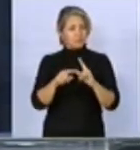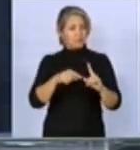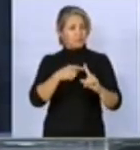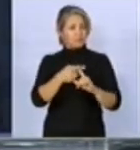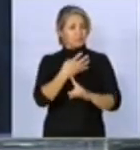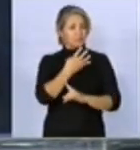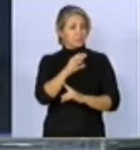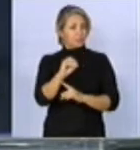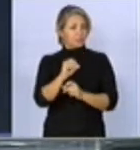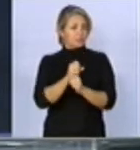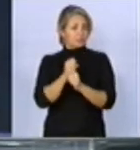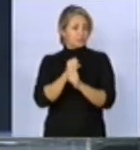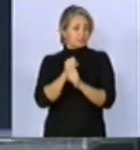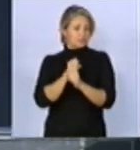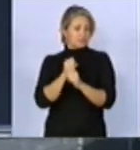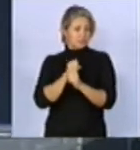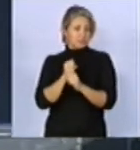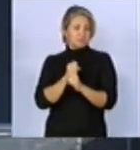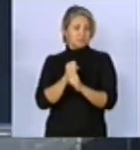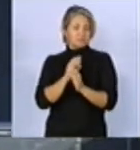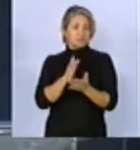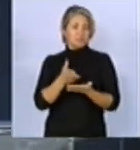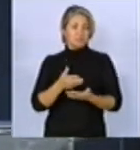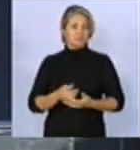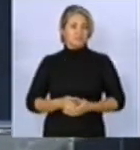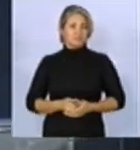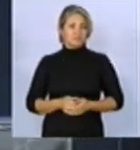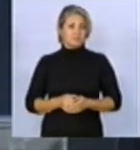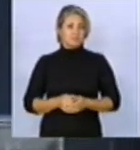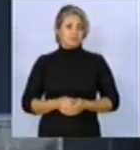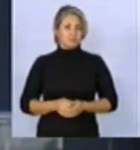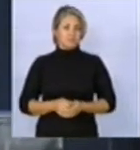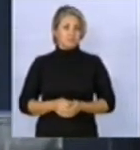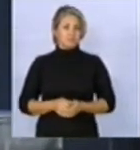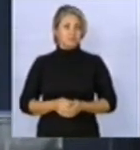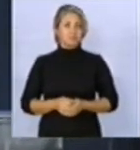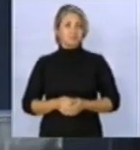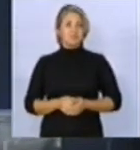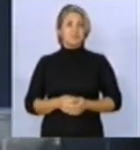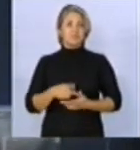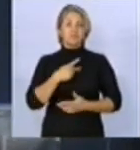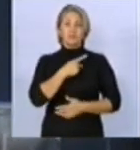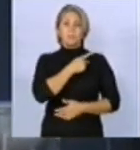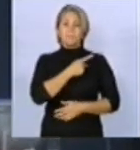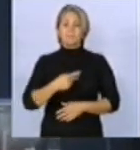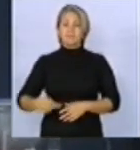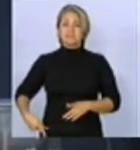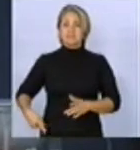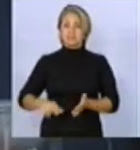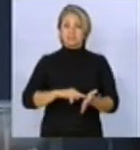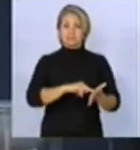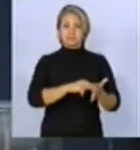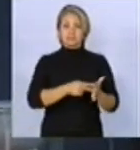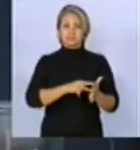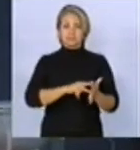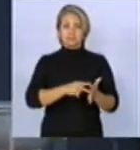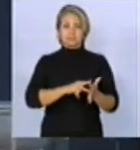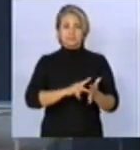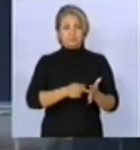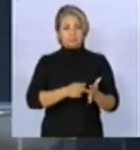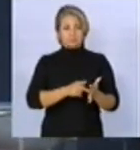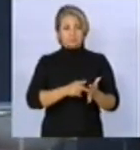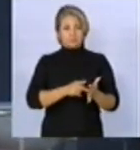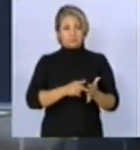mais de 40 anos ei ei eu sou o presidente do sindicato o